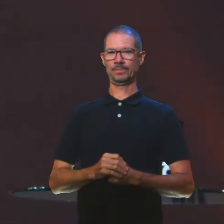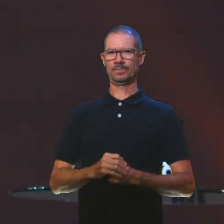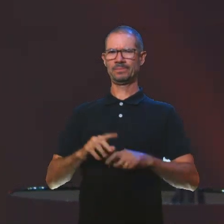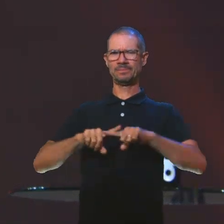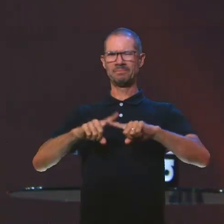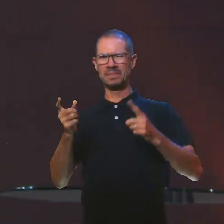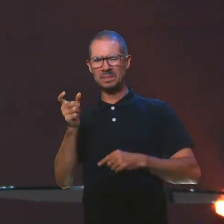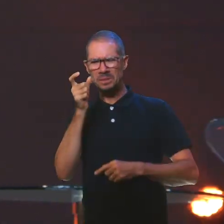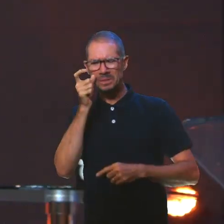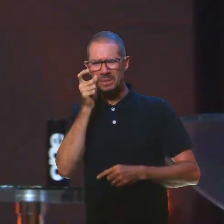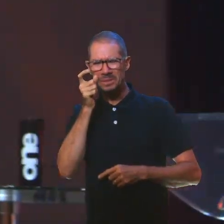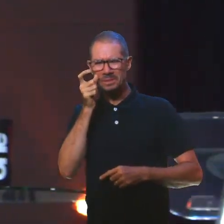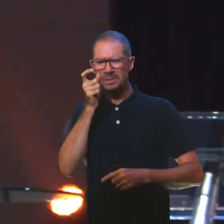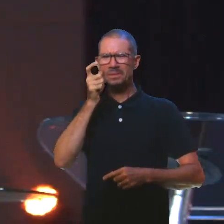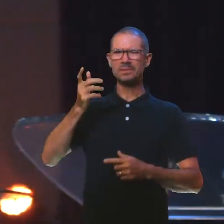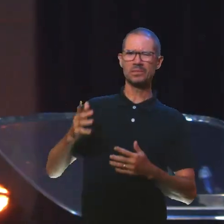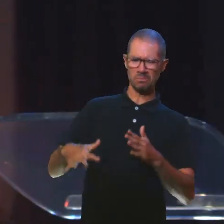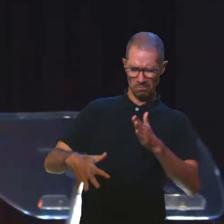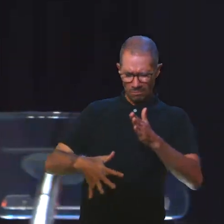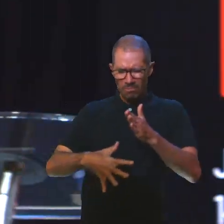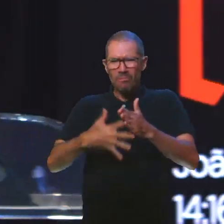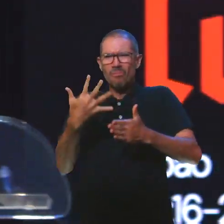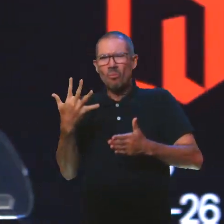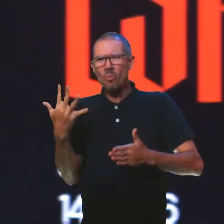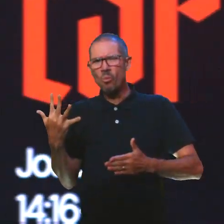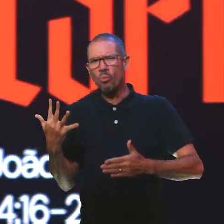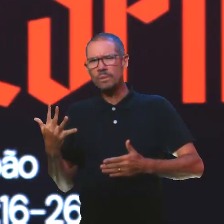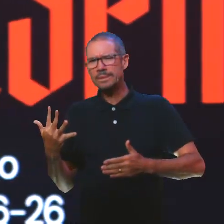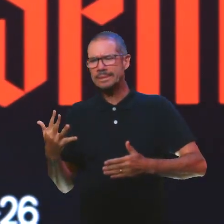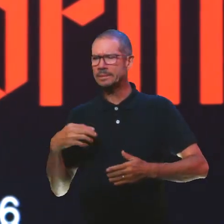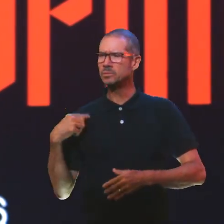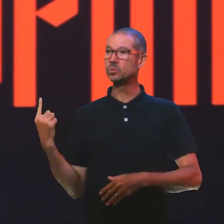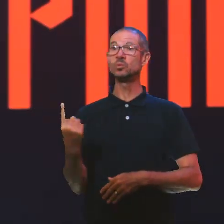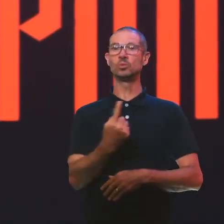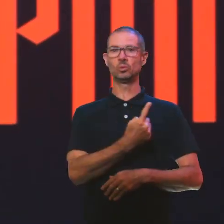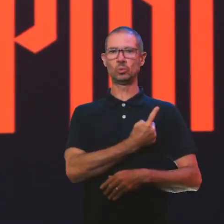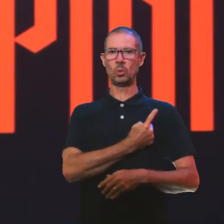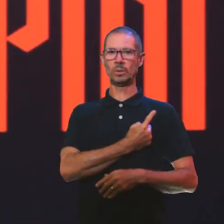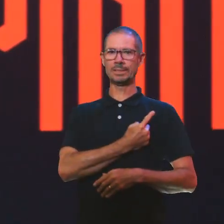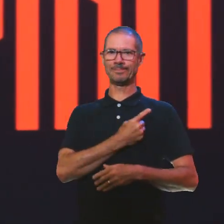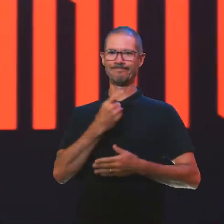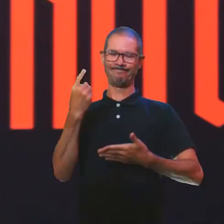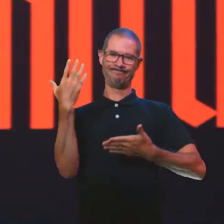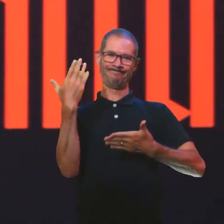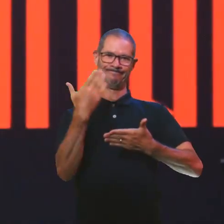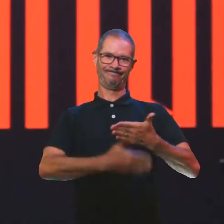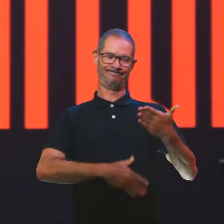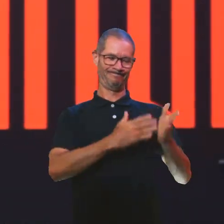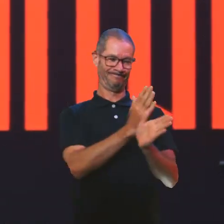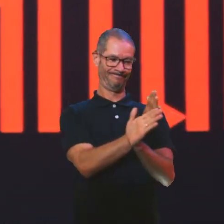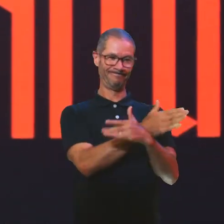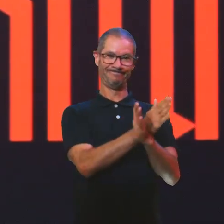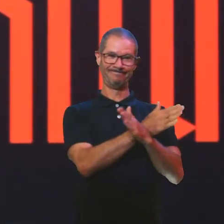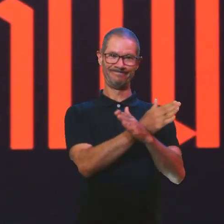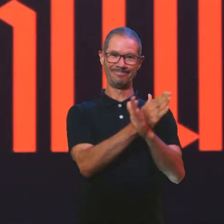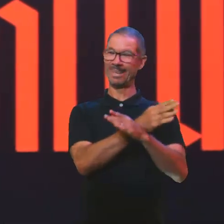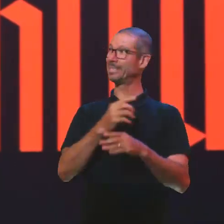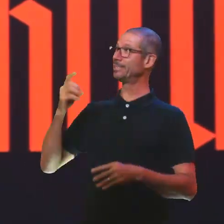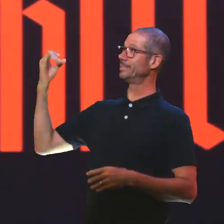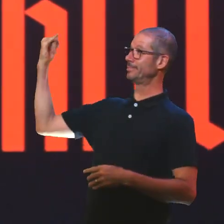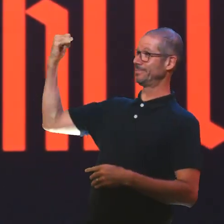Mas é interessante porque por muitas vezes, nós nos perdemos em meio àquilo que o Senhor está realizando na nossa